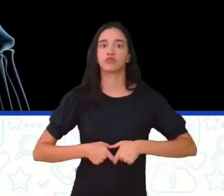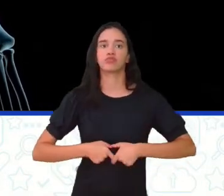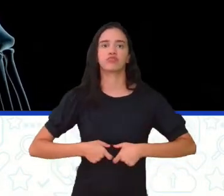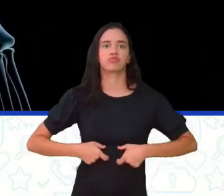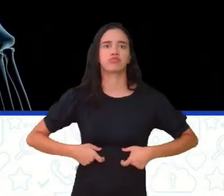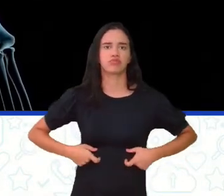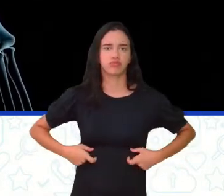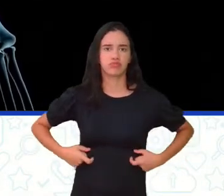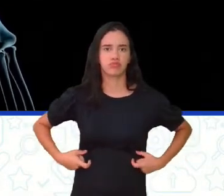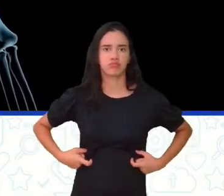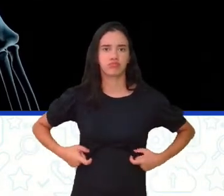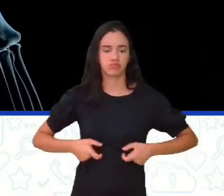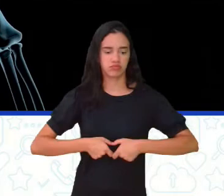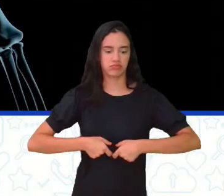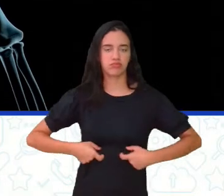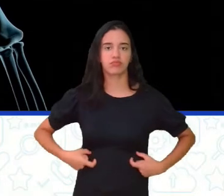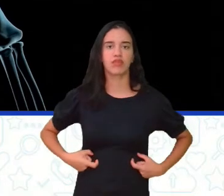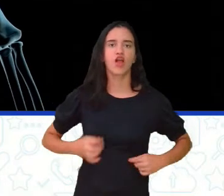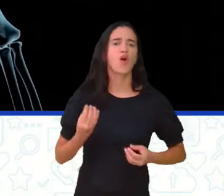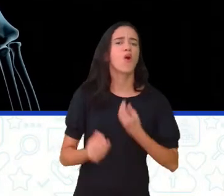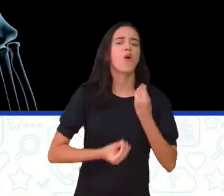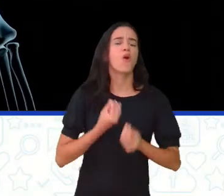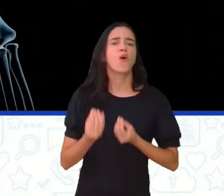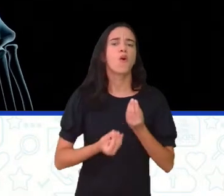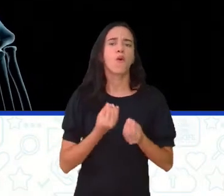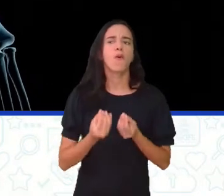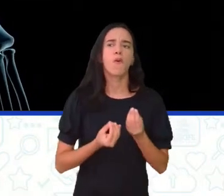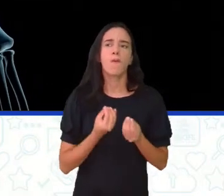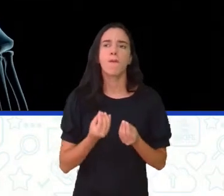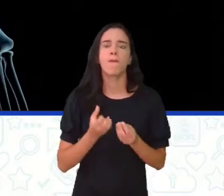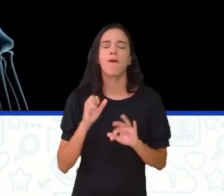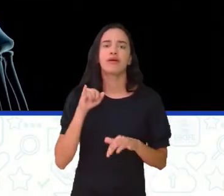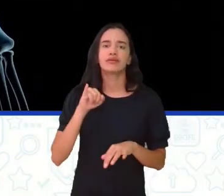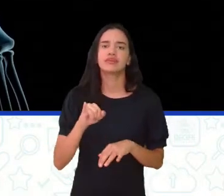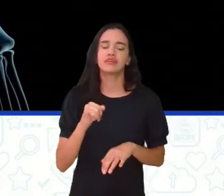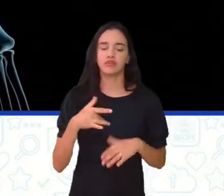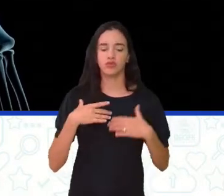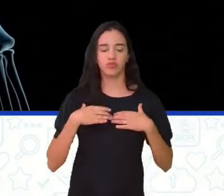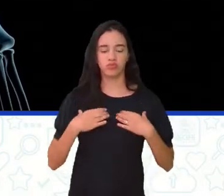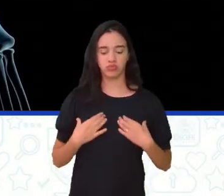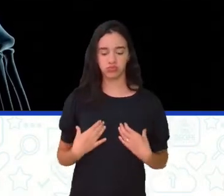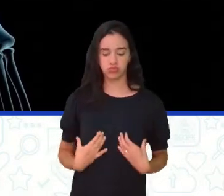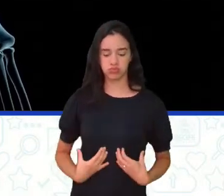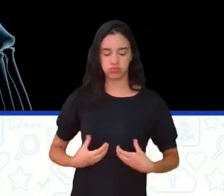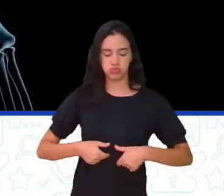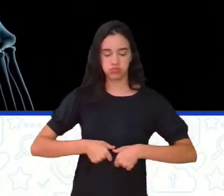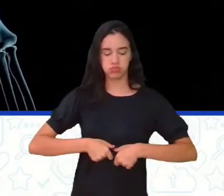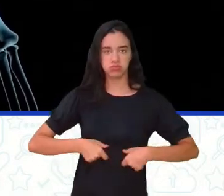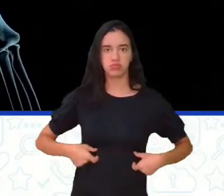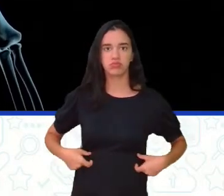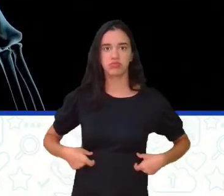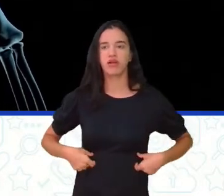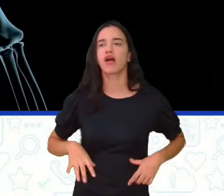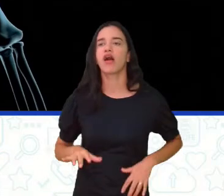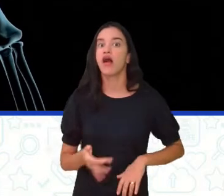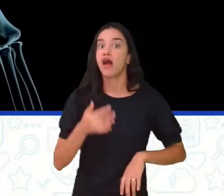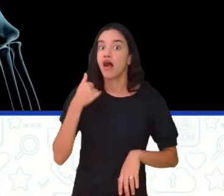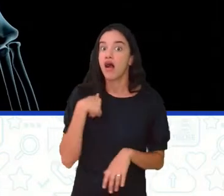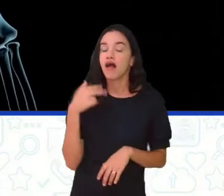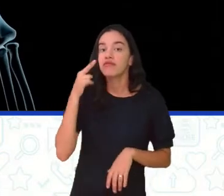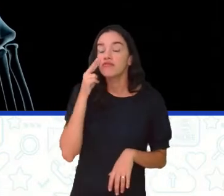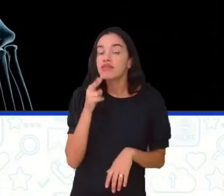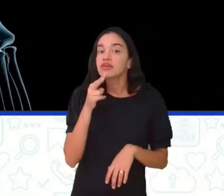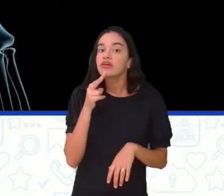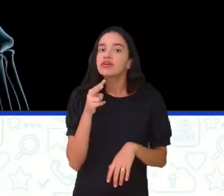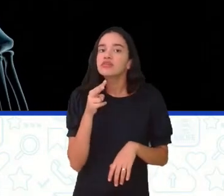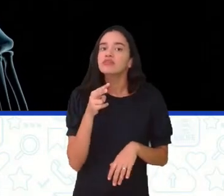ele está bem abaixo, é como se o pulmão estivesse apoiado nele. E ele é um músculo muito elástico, muito rígido e que vai